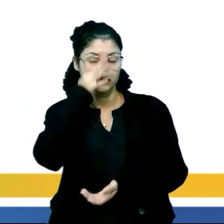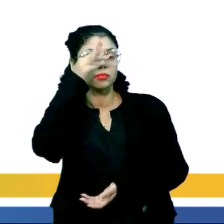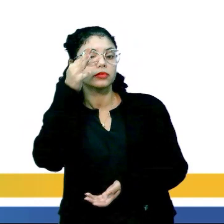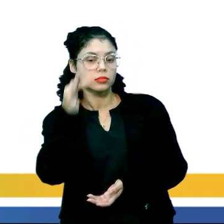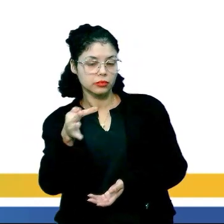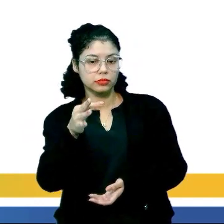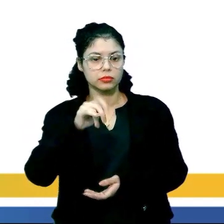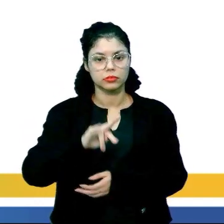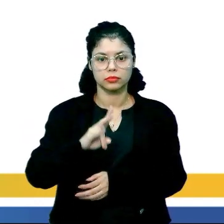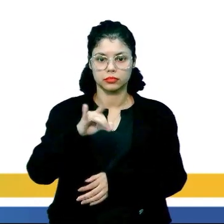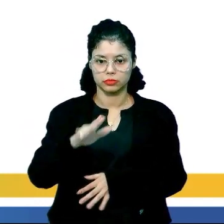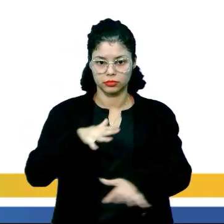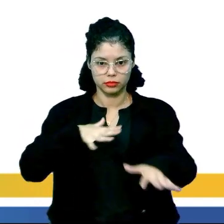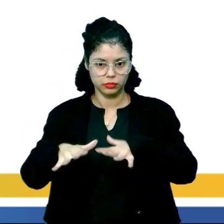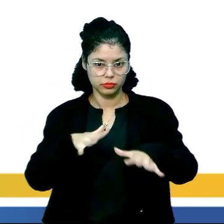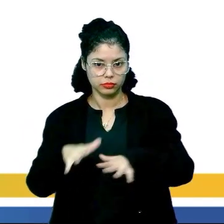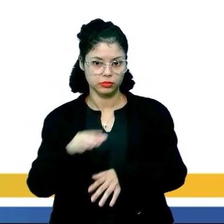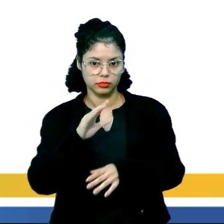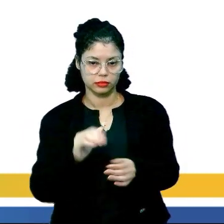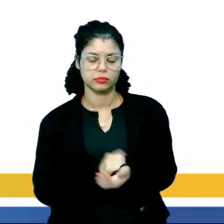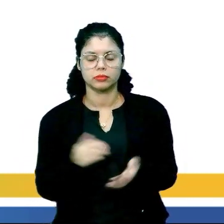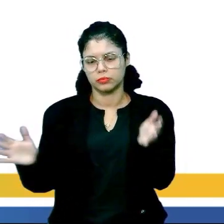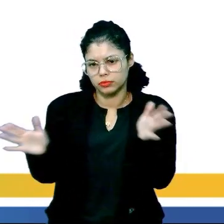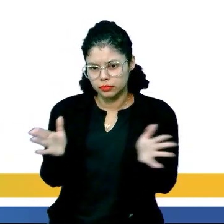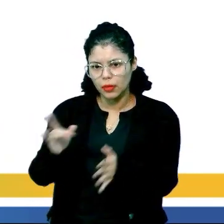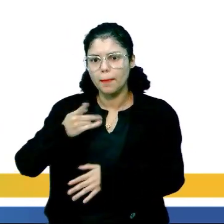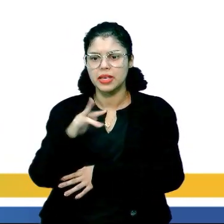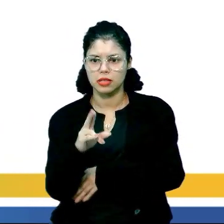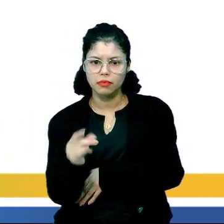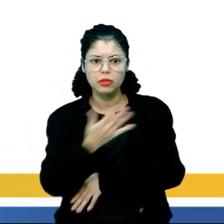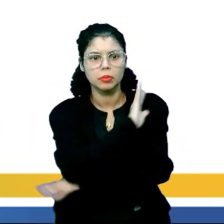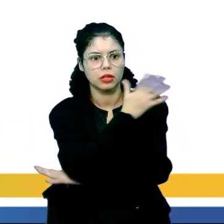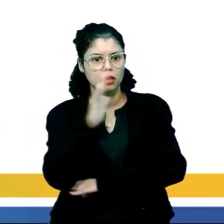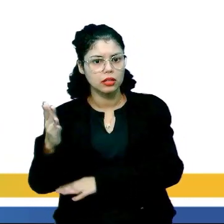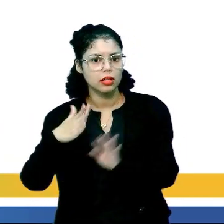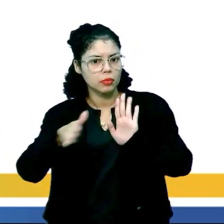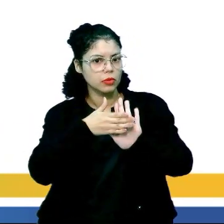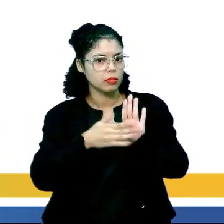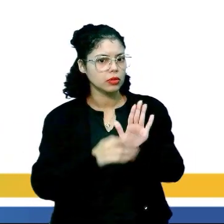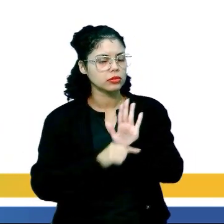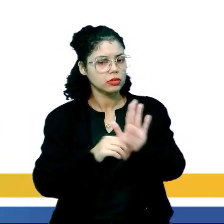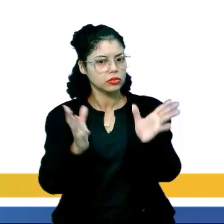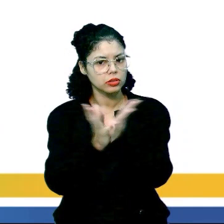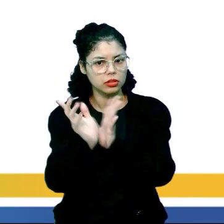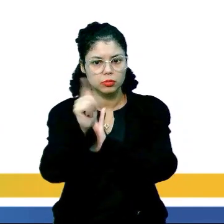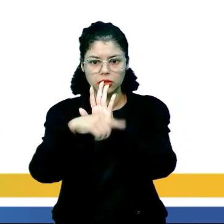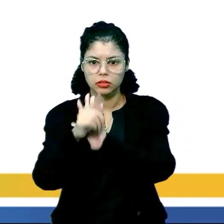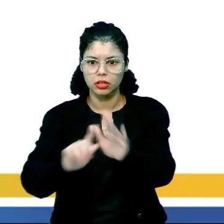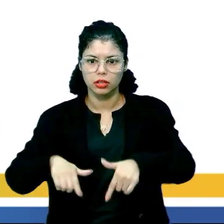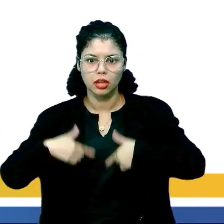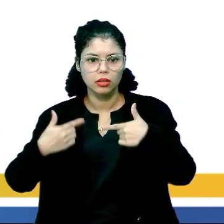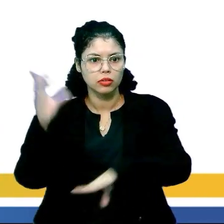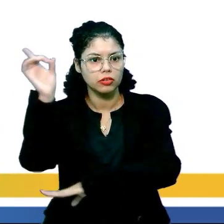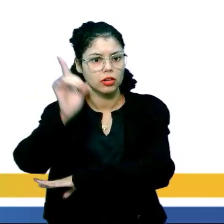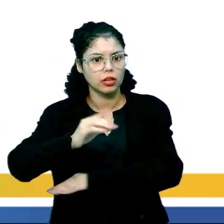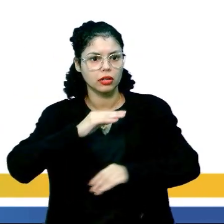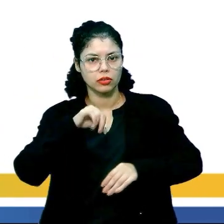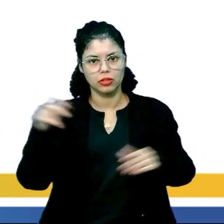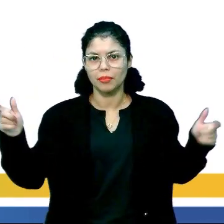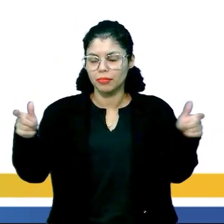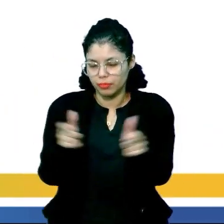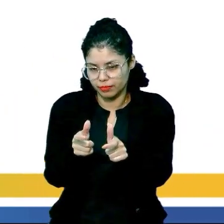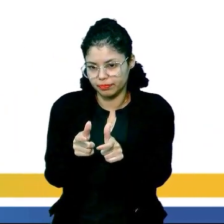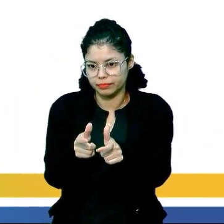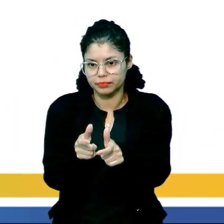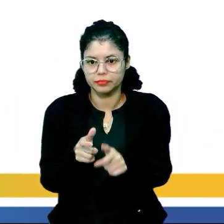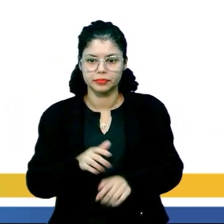Inspiraram futuras mobilizações como o pacifismo, o ambientalismo, a promoção da